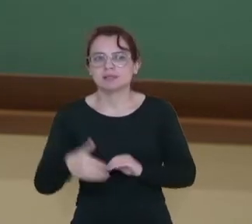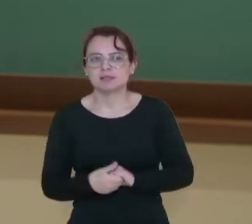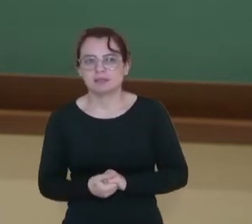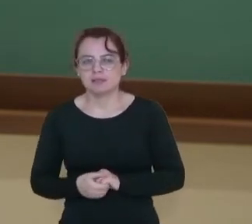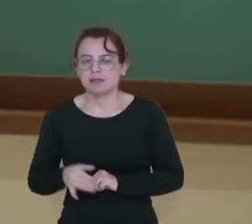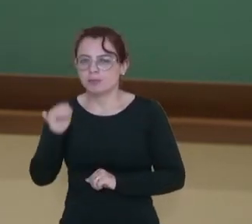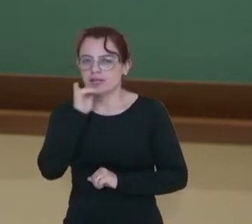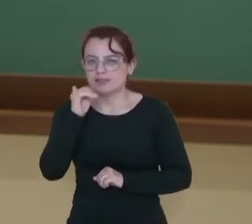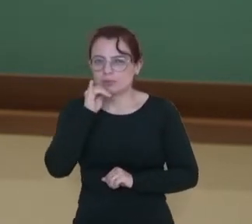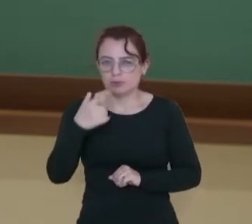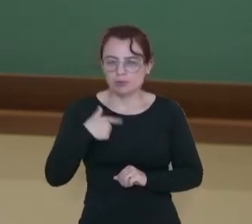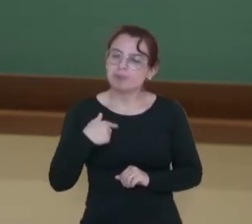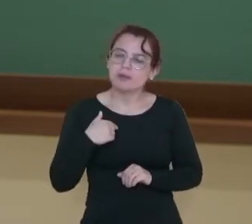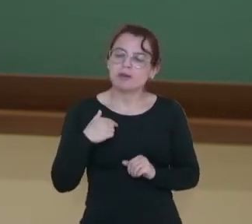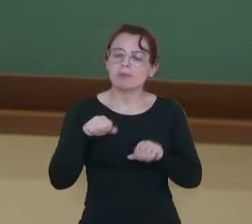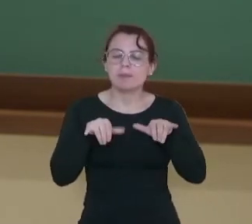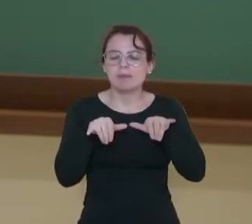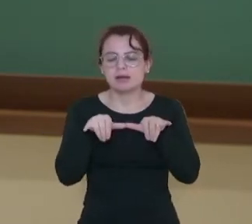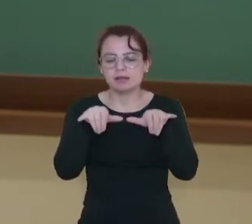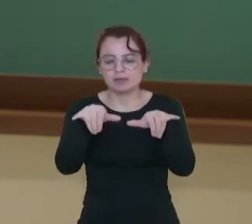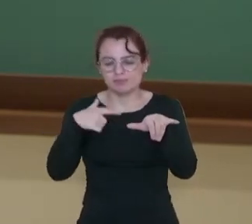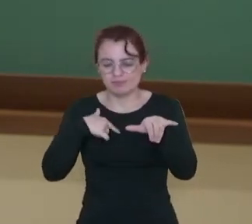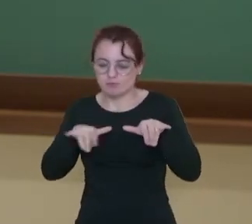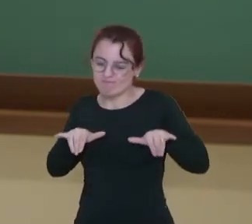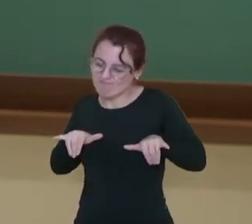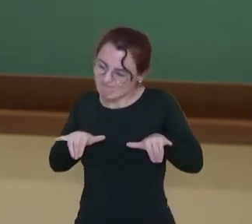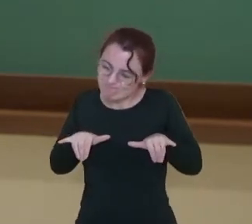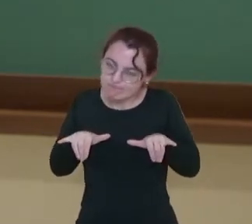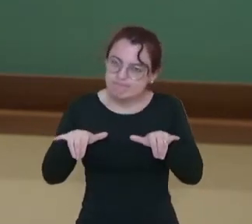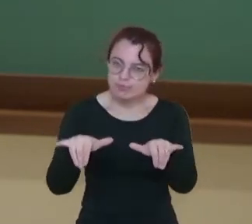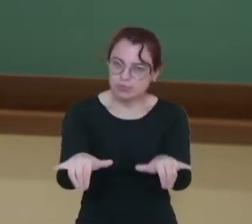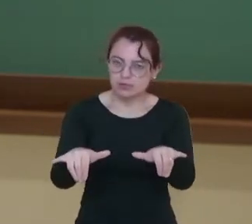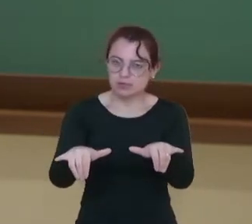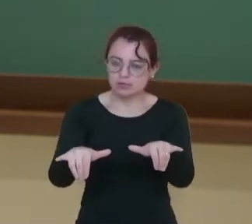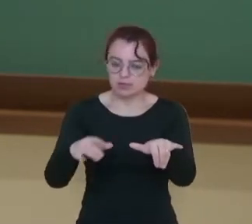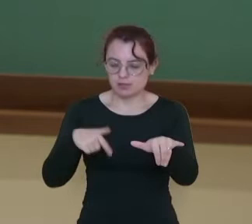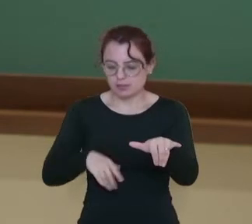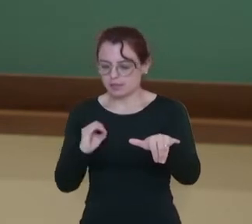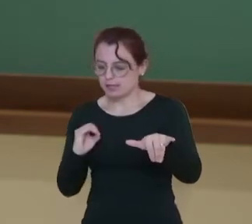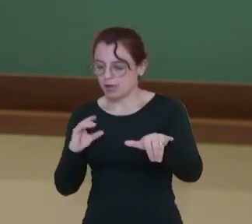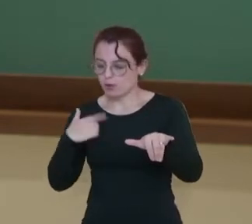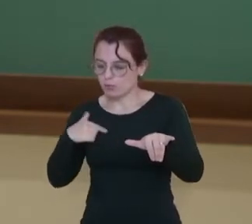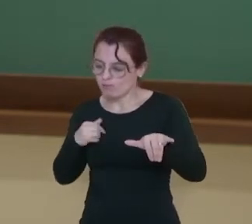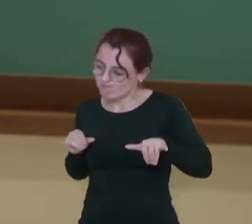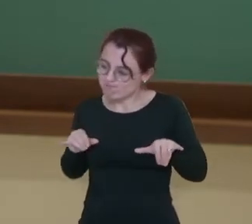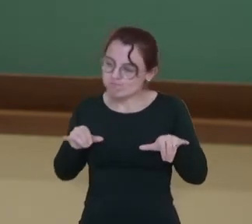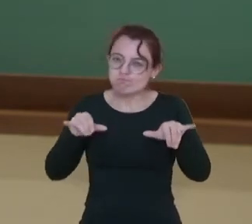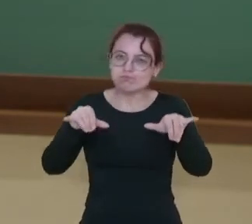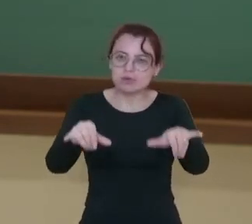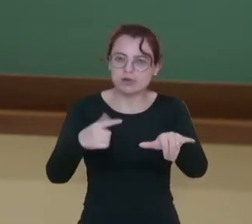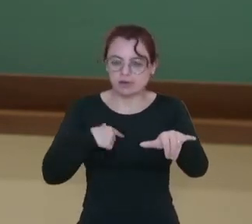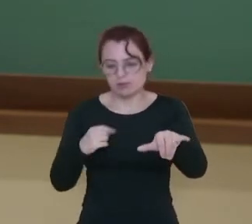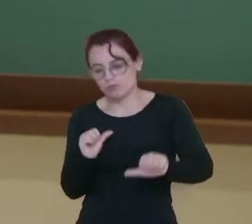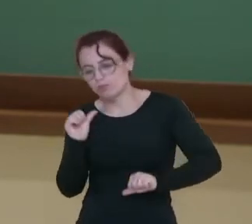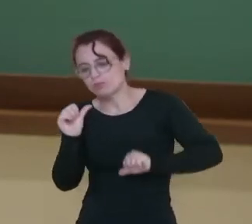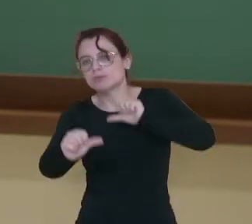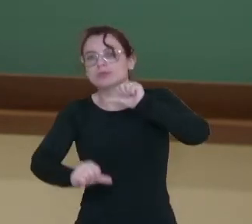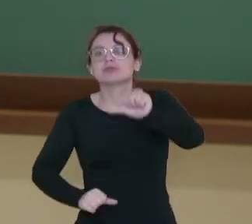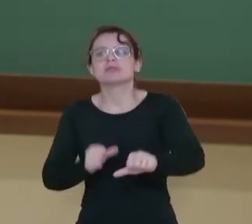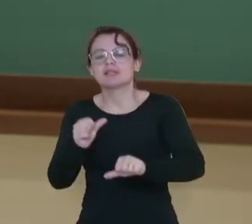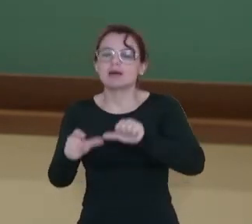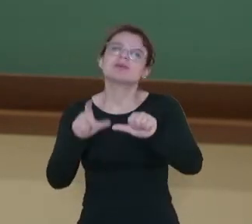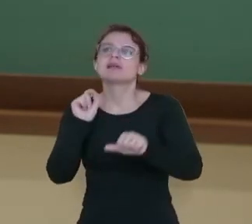vai empurrar um carrinho. Se ele estava com uma velocidade inicial, ao você aplicar uma força, você vai mudar a velocidade desse